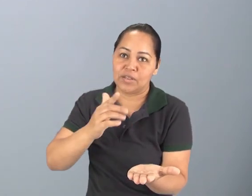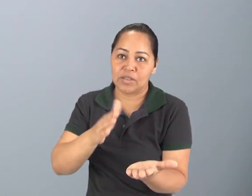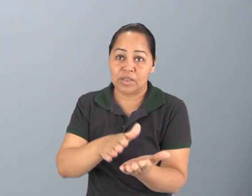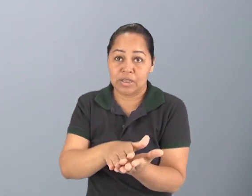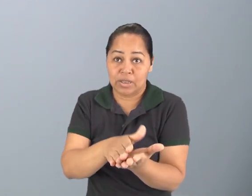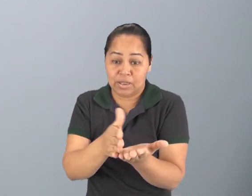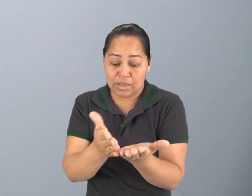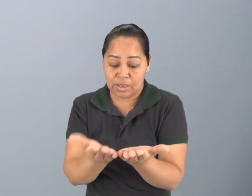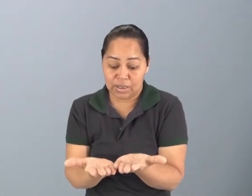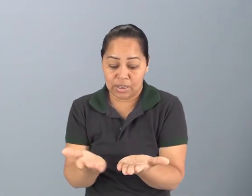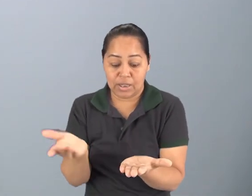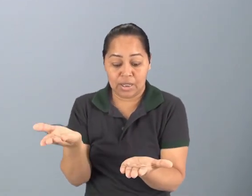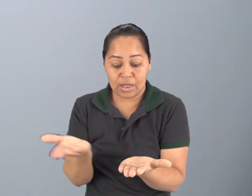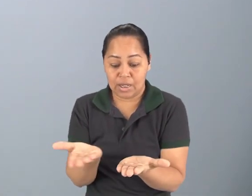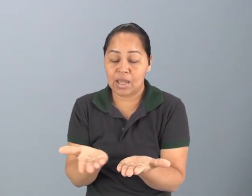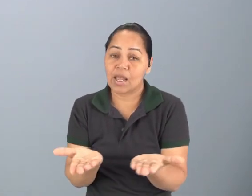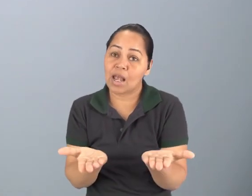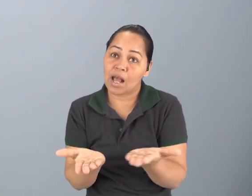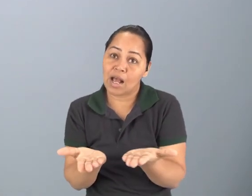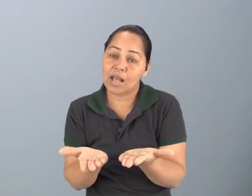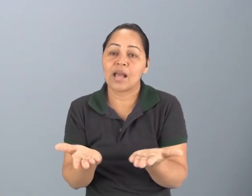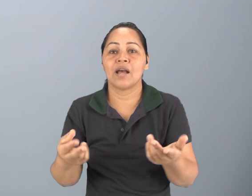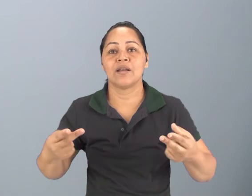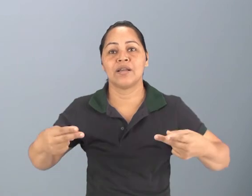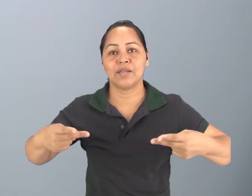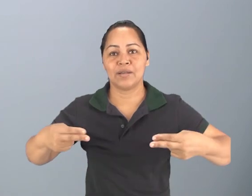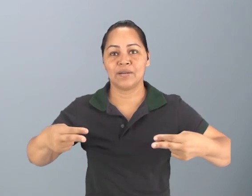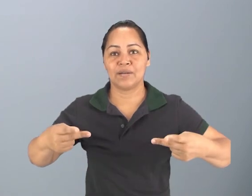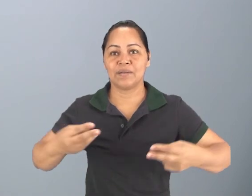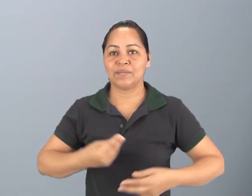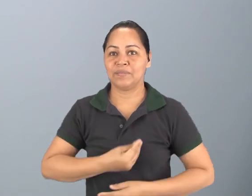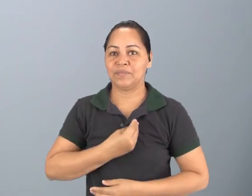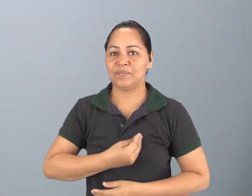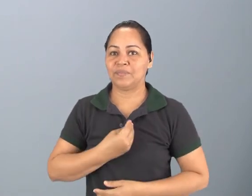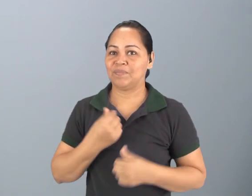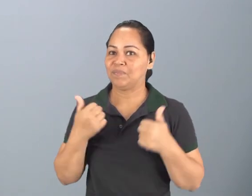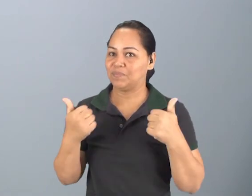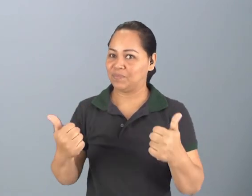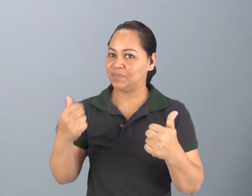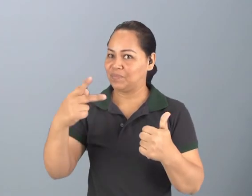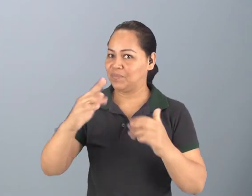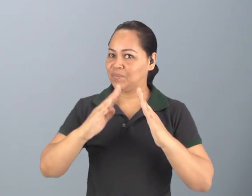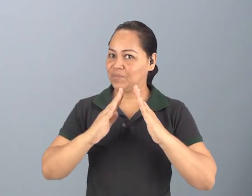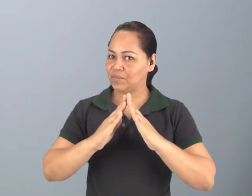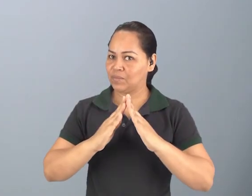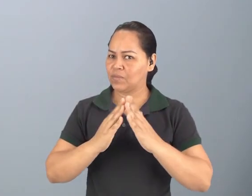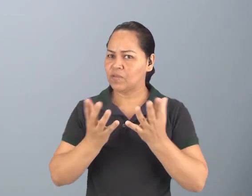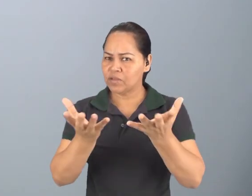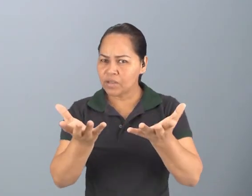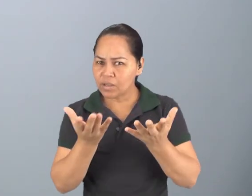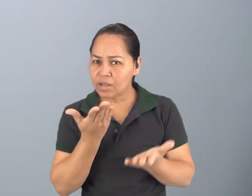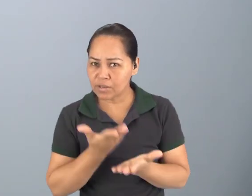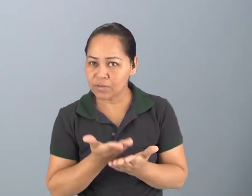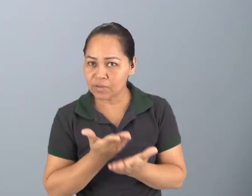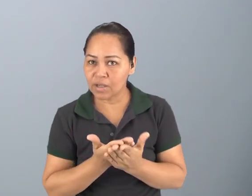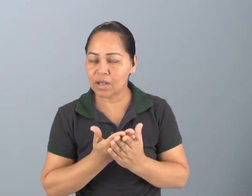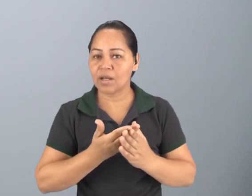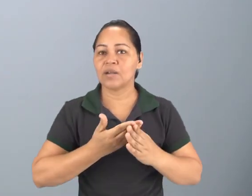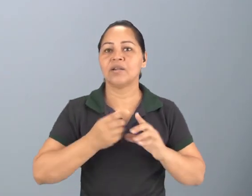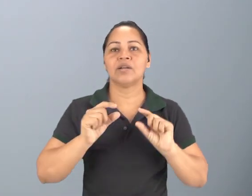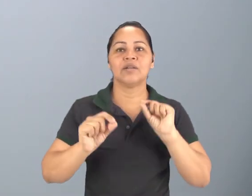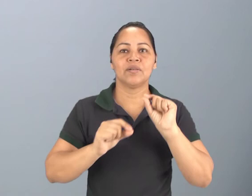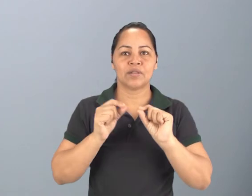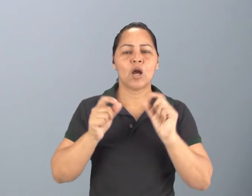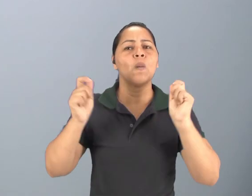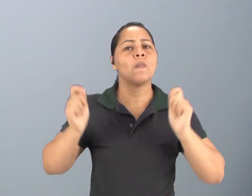reflexão acontecendo aí ao vivo na sua casa. Muito bem. Para mais aulas como essa, não deixe de assistir o